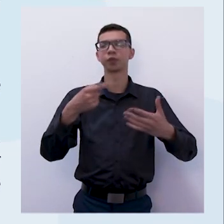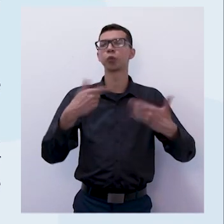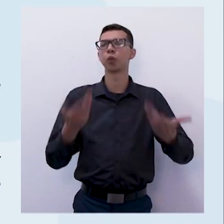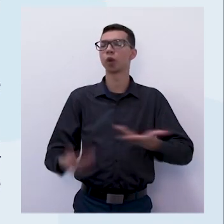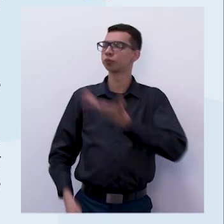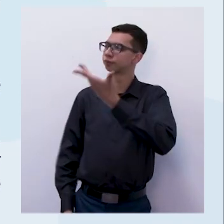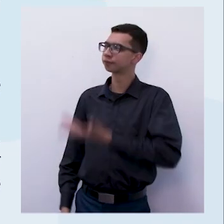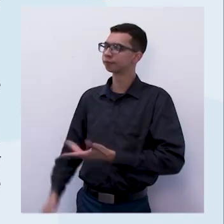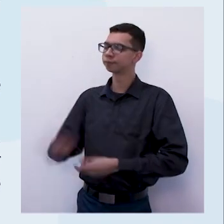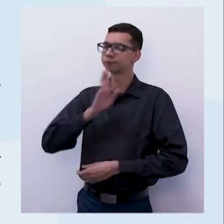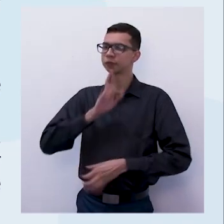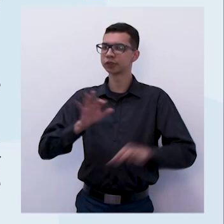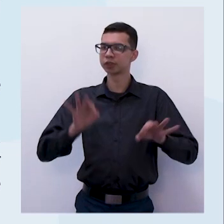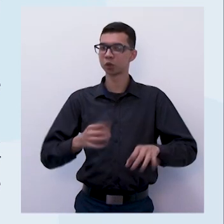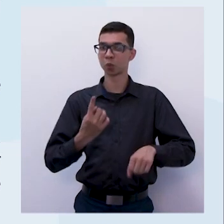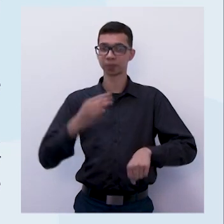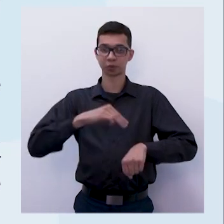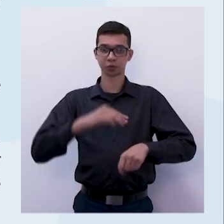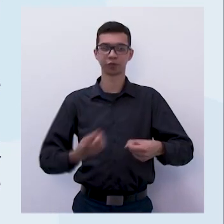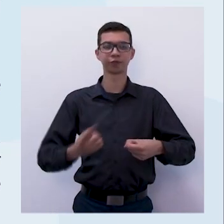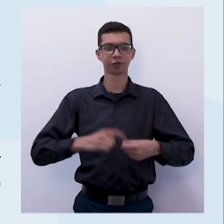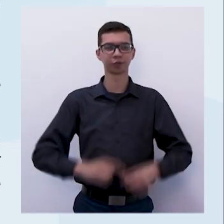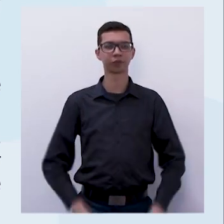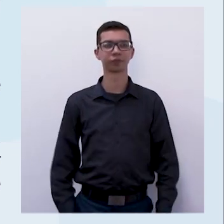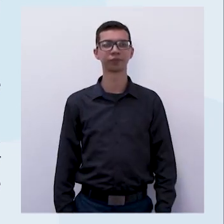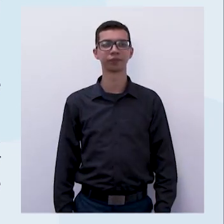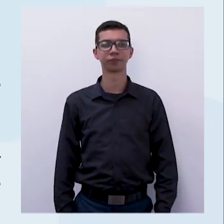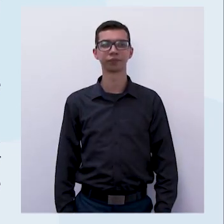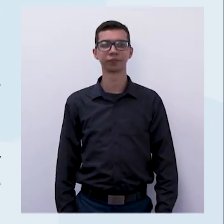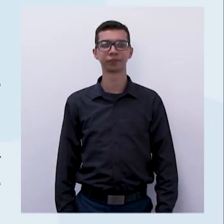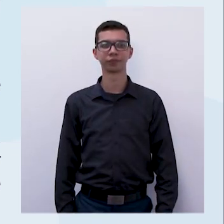correta? Em 1 minuto, a gente volta.